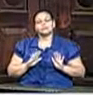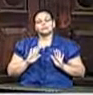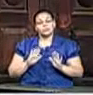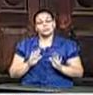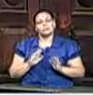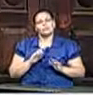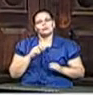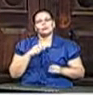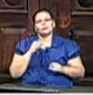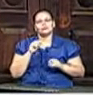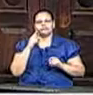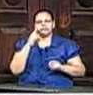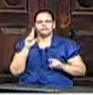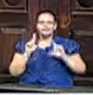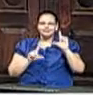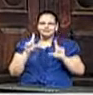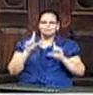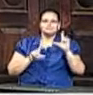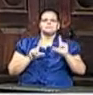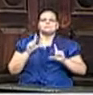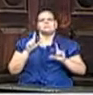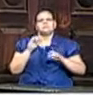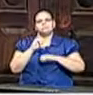com os meios de comunicação,